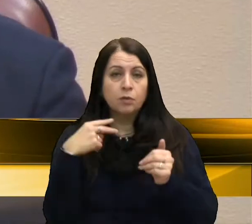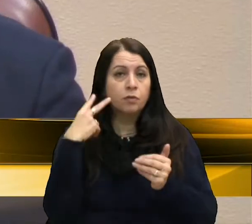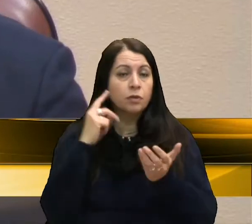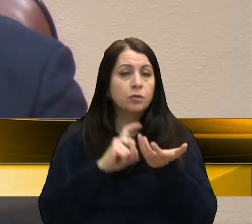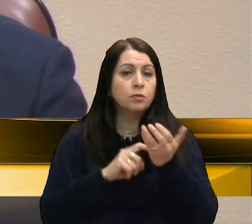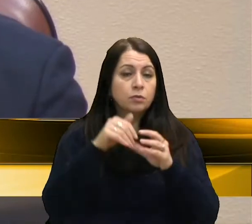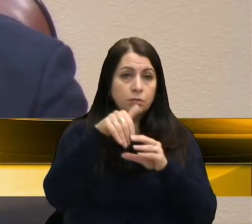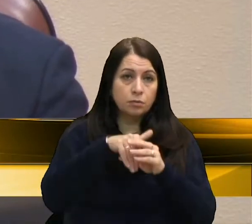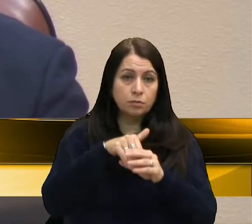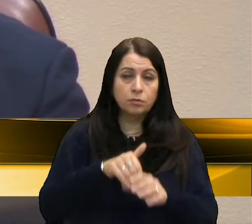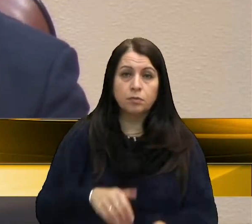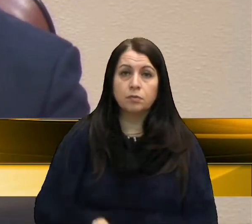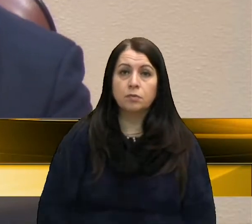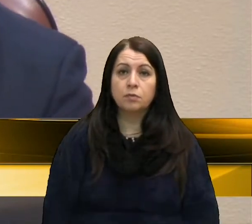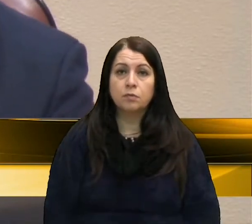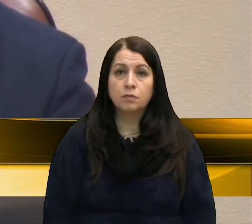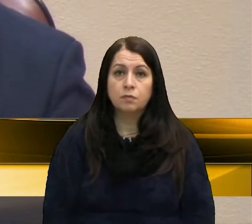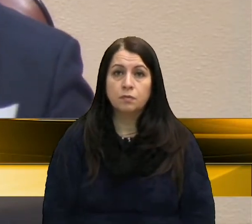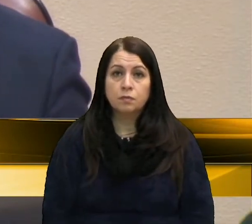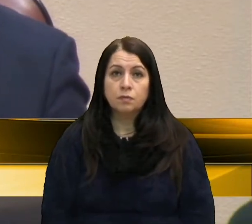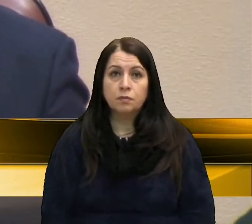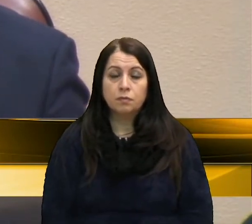Solicito aos vereadores que registrem seus votos.